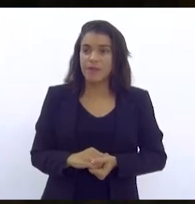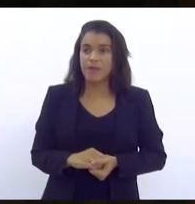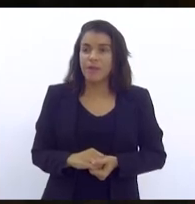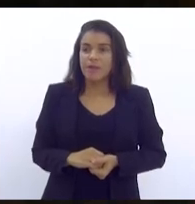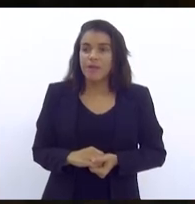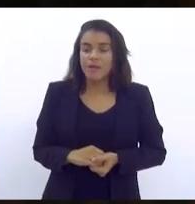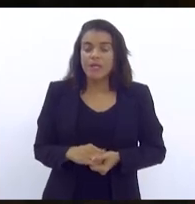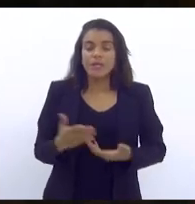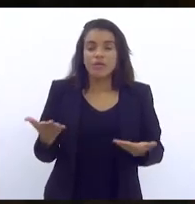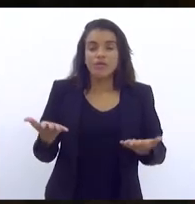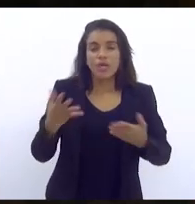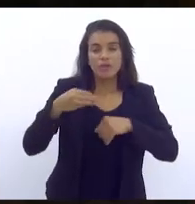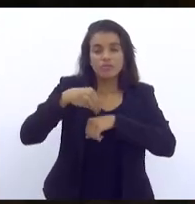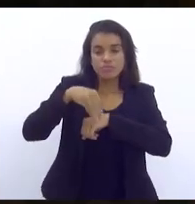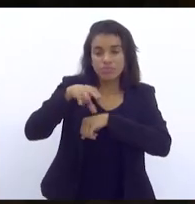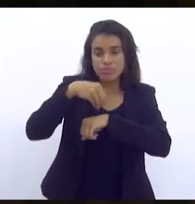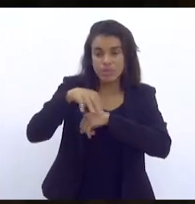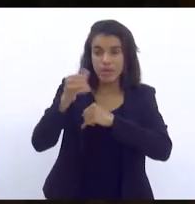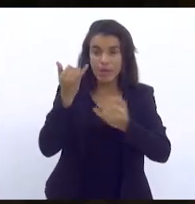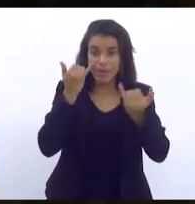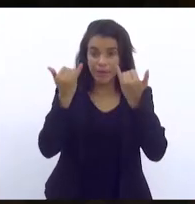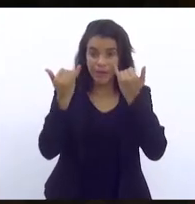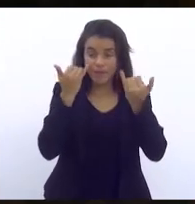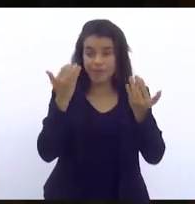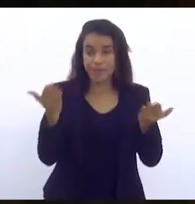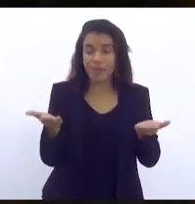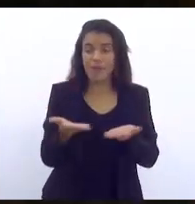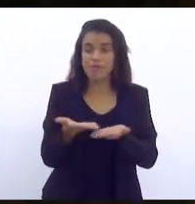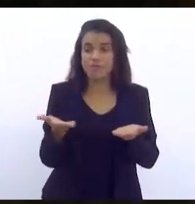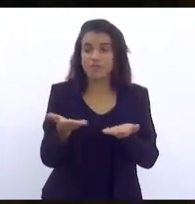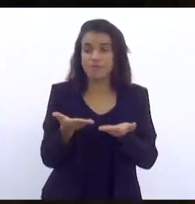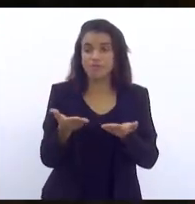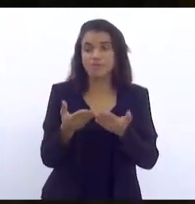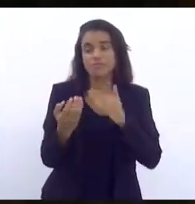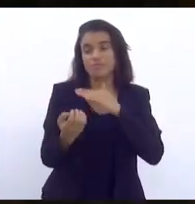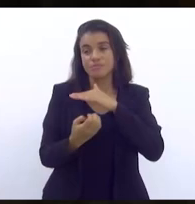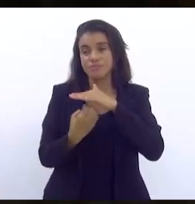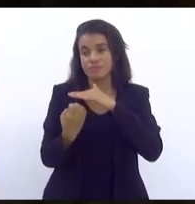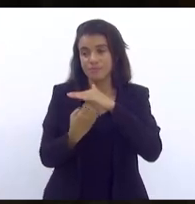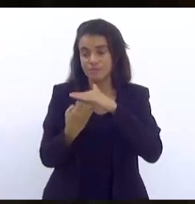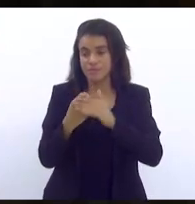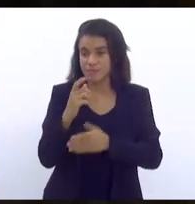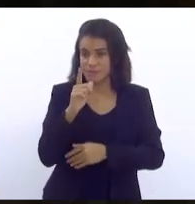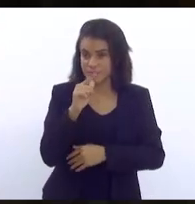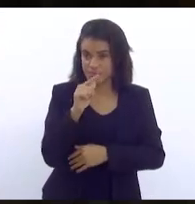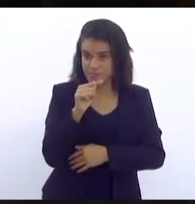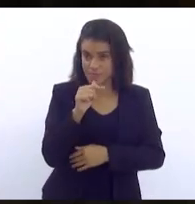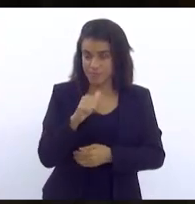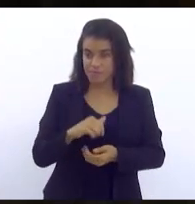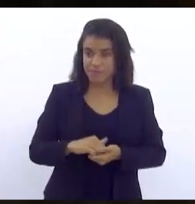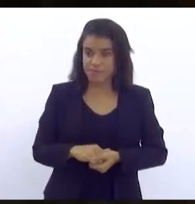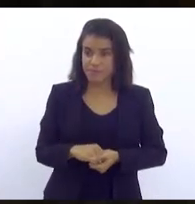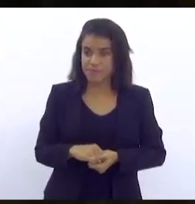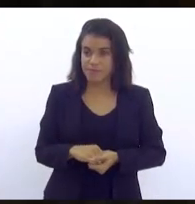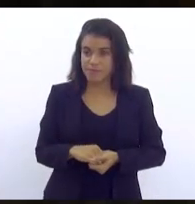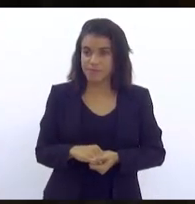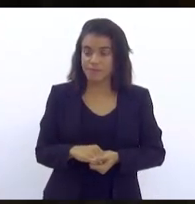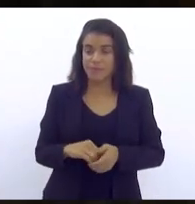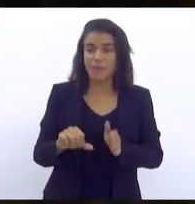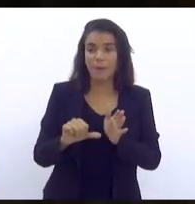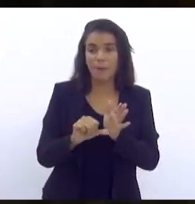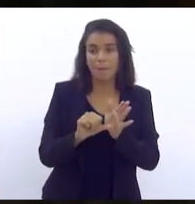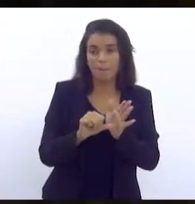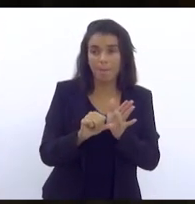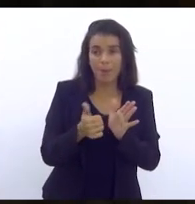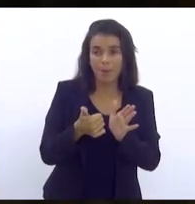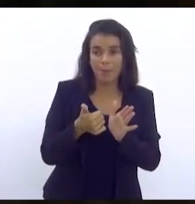passado esse informe vou agora passar pras concessionárias e passo primeiramente